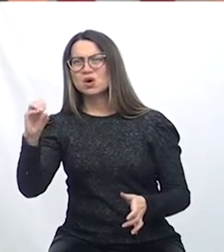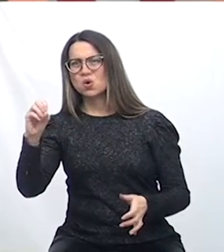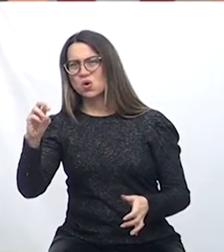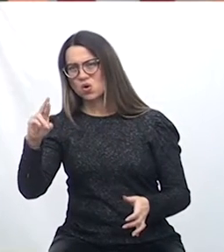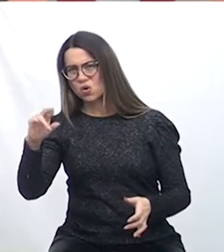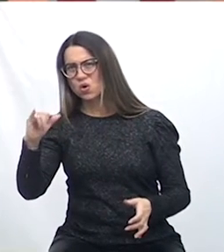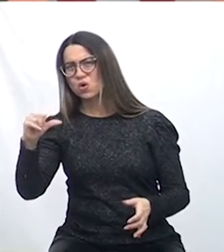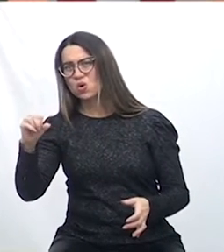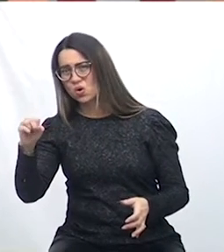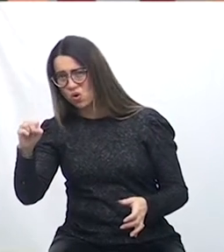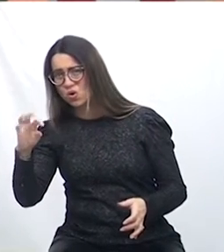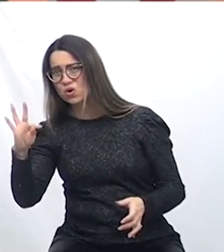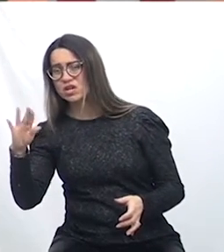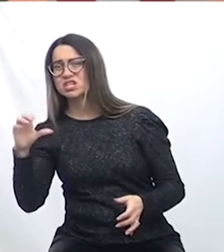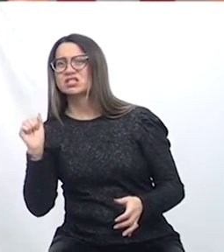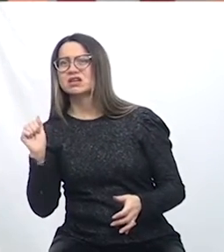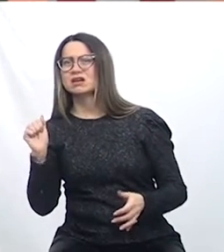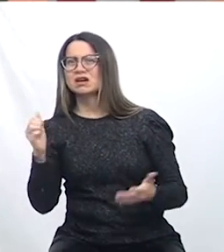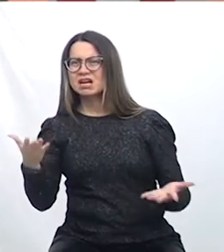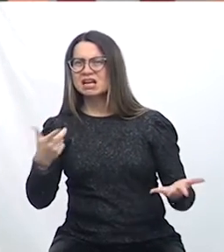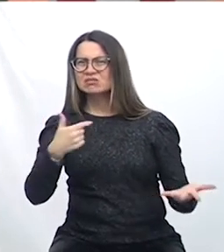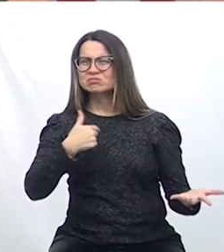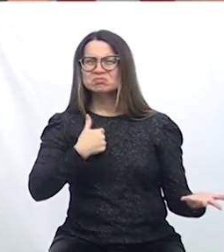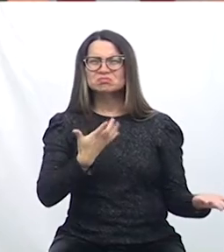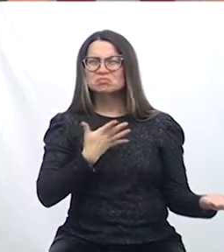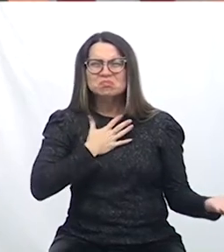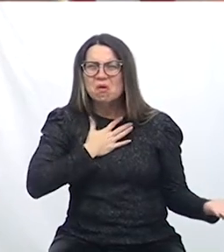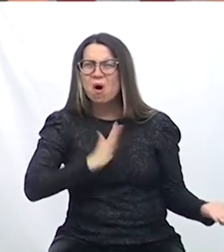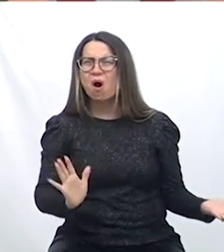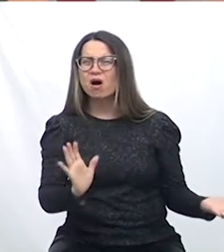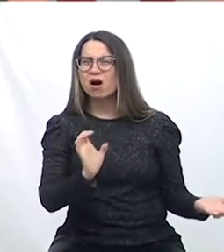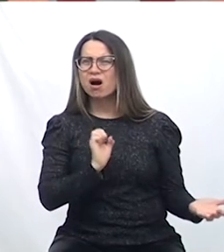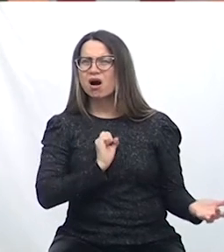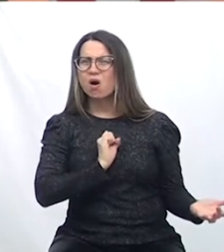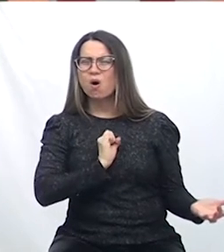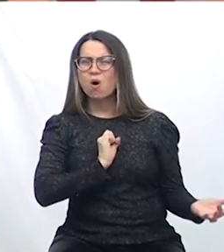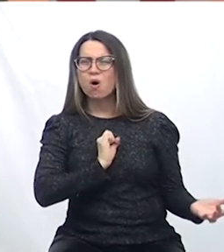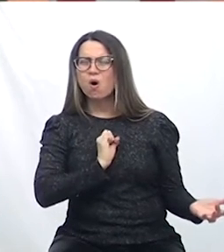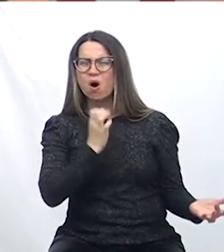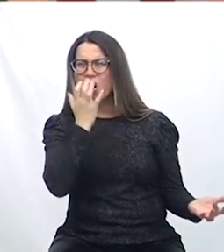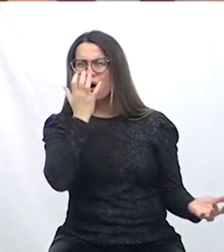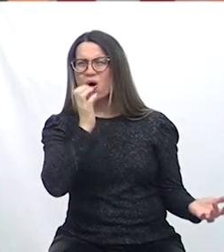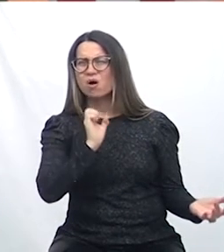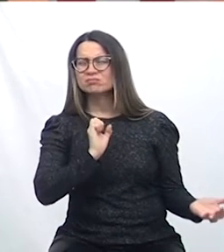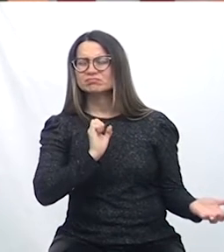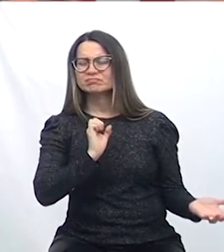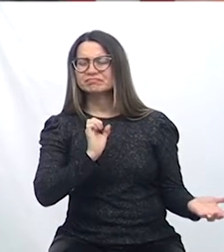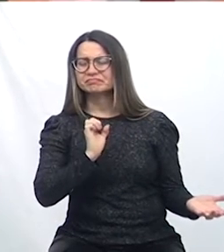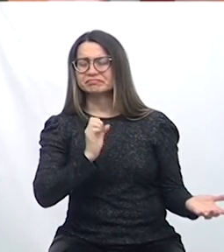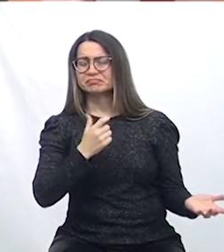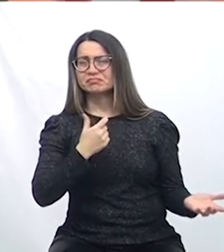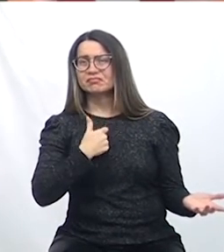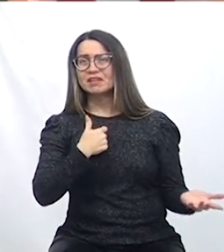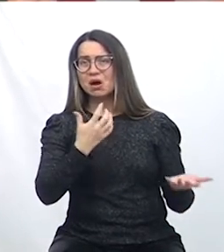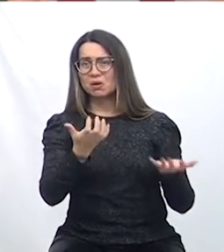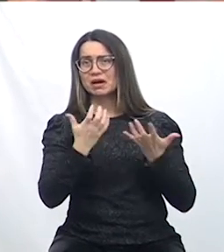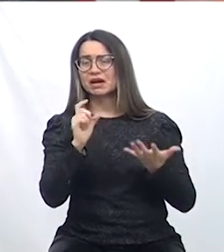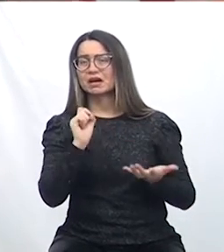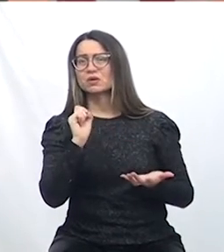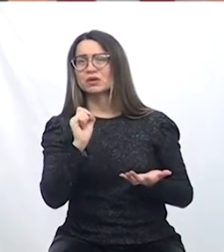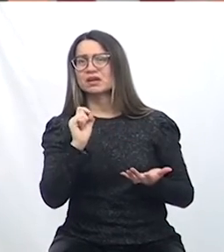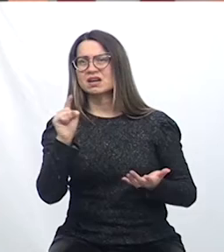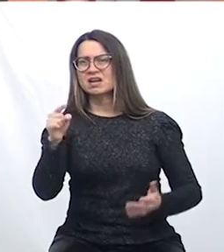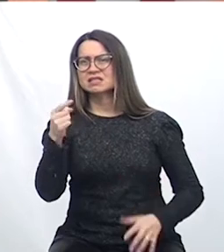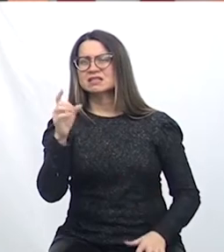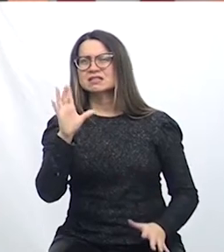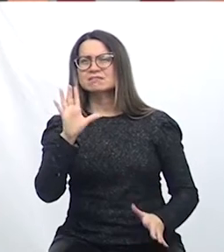aqui que é uma nota de repúdio. Eu sei que eu sou um vereador, pode ser que não repercute em nada o meu discurso aqui, mas eu queria muito que esse